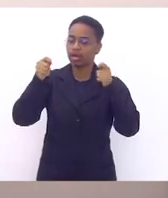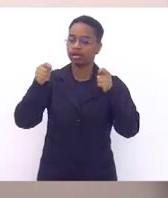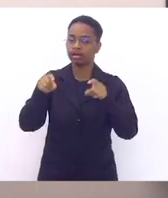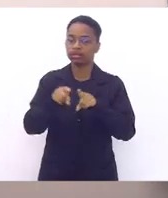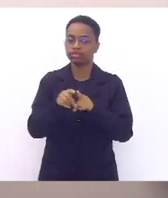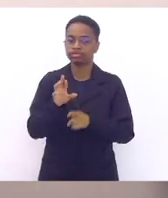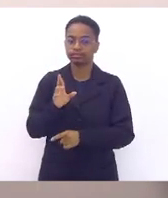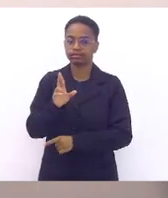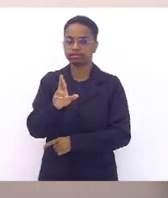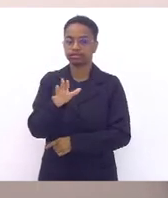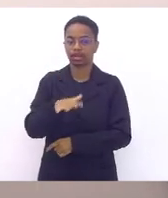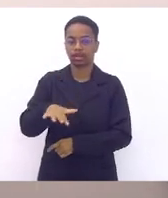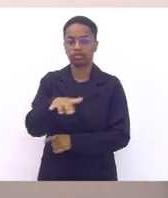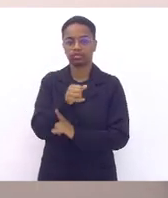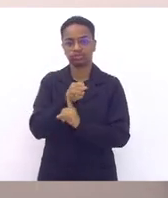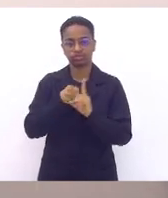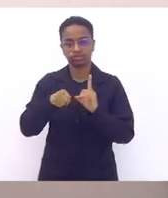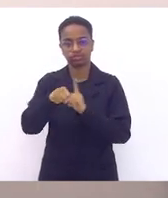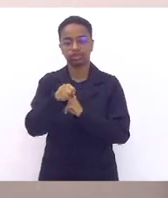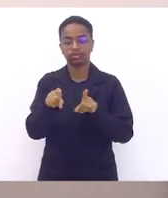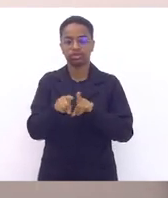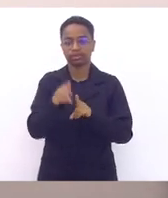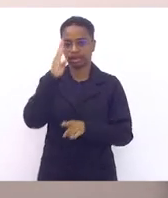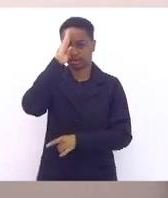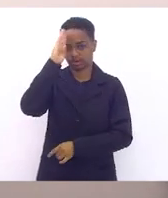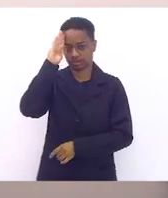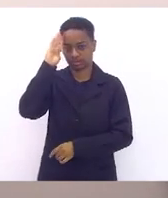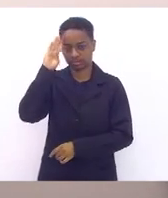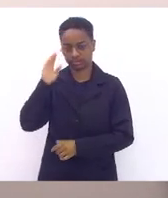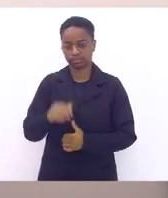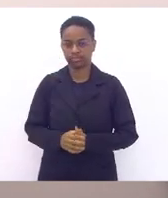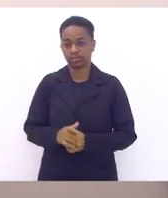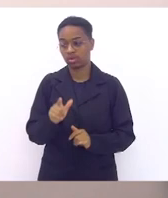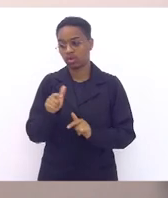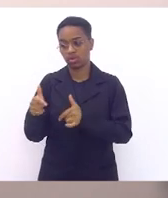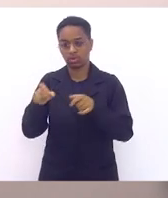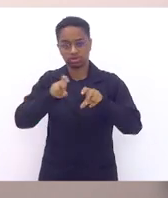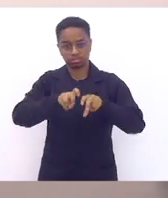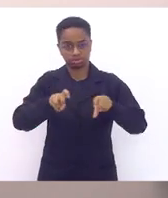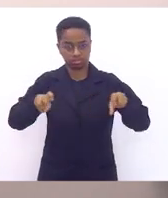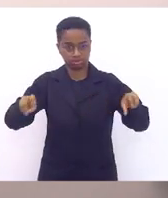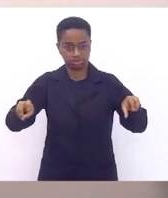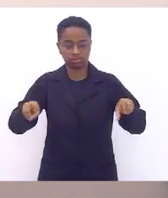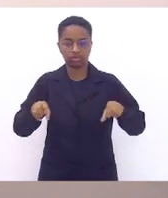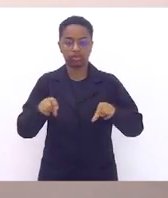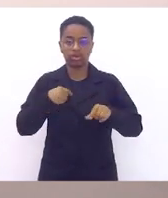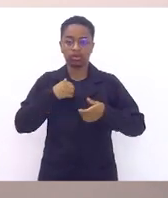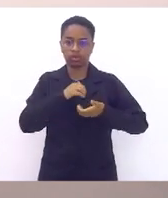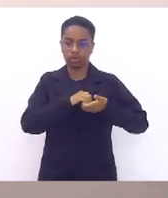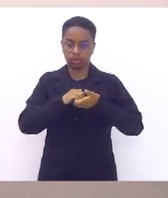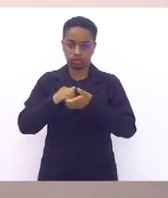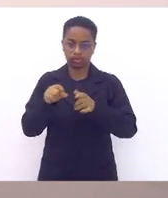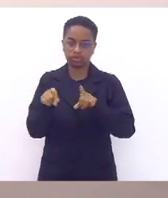o segmento social, o segmento academia também, né? Os demais membros da mesa, meu